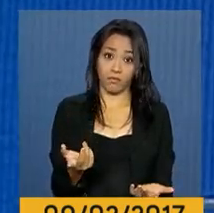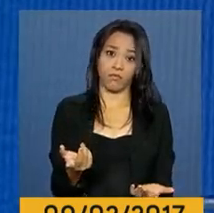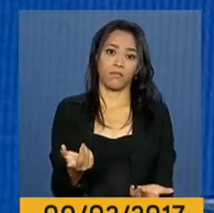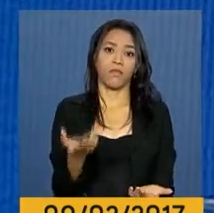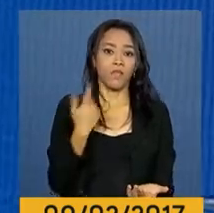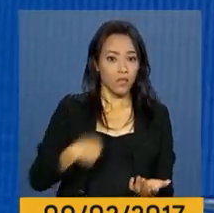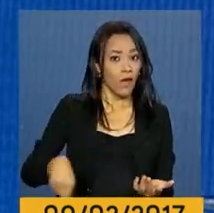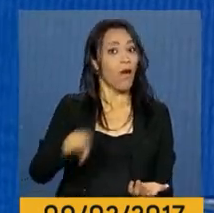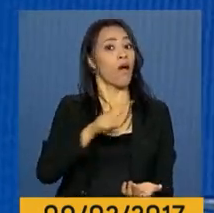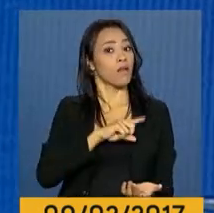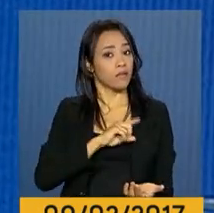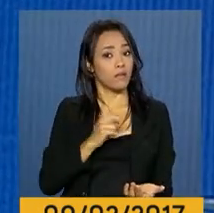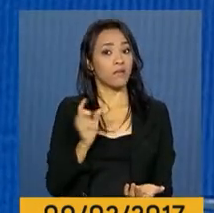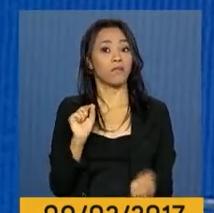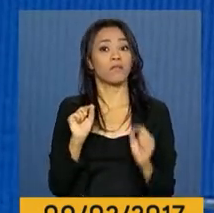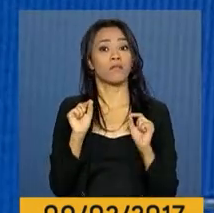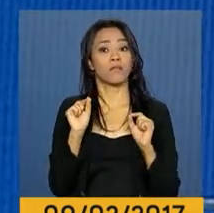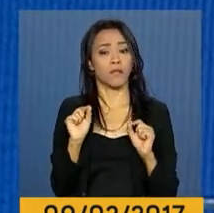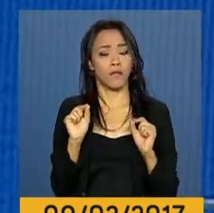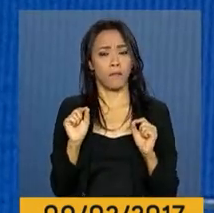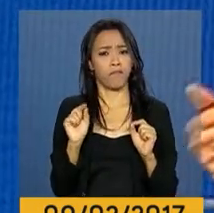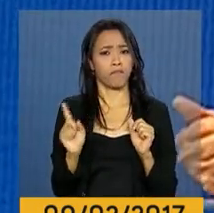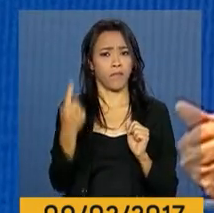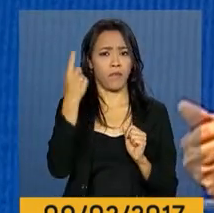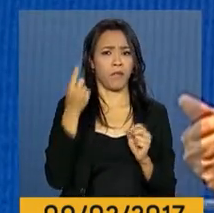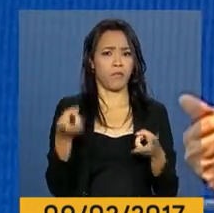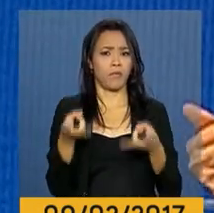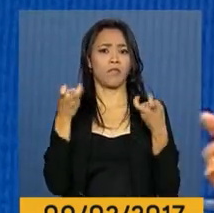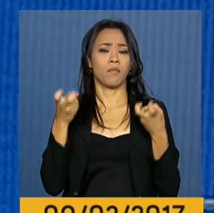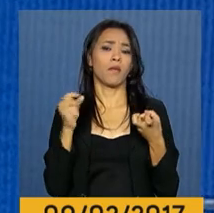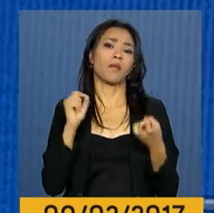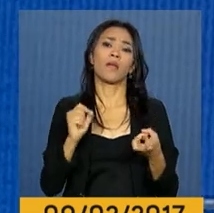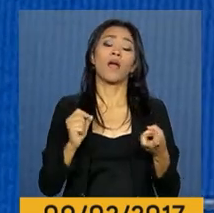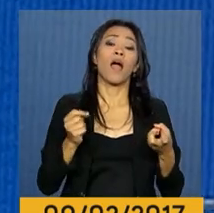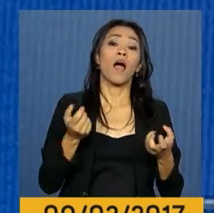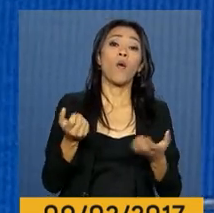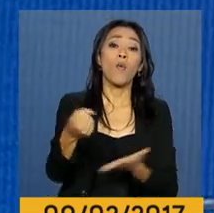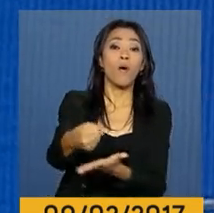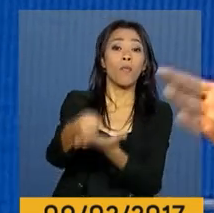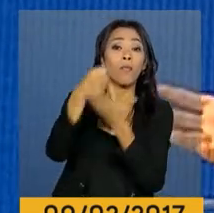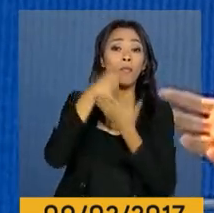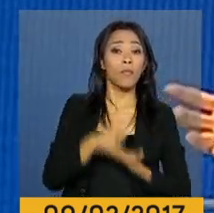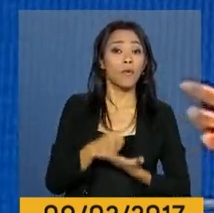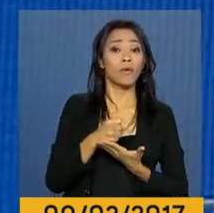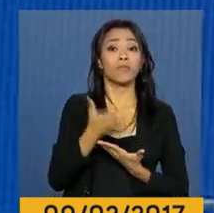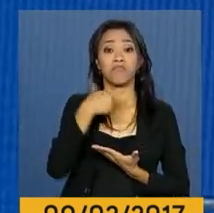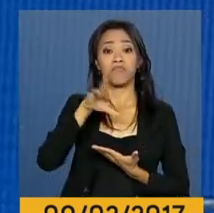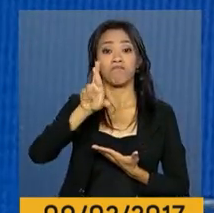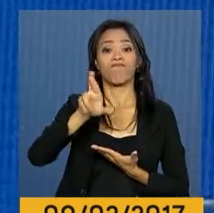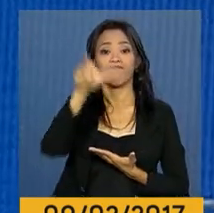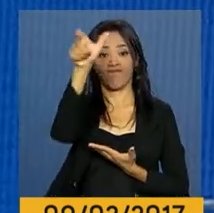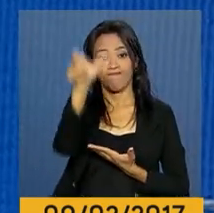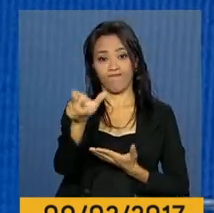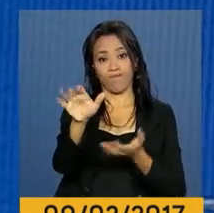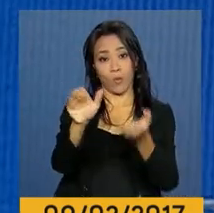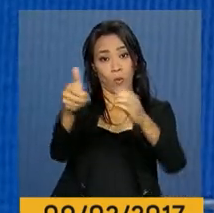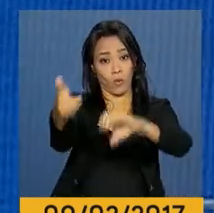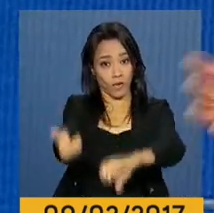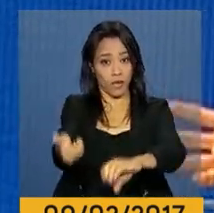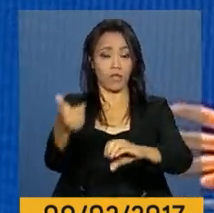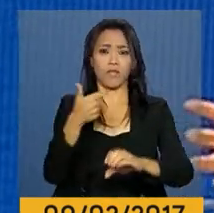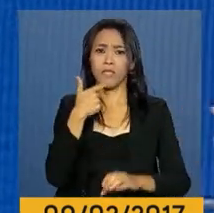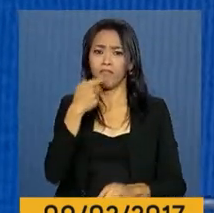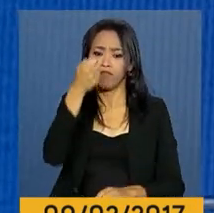eh verificar em primeiro lugar a colaboração extraordinária do congresso nacional que em breve tempo